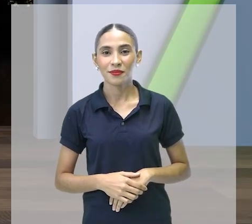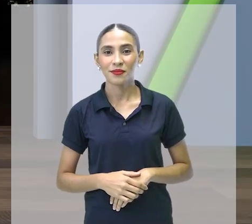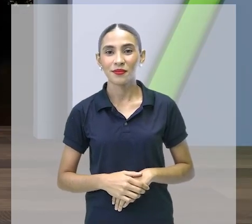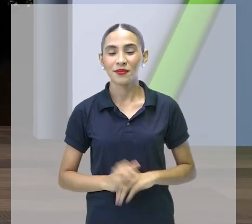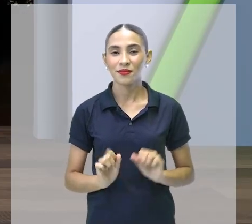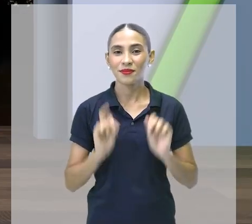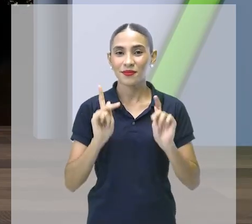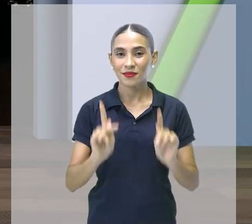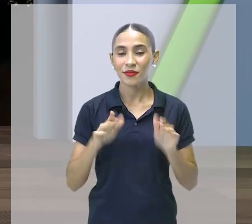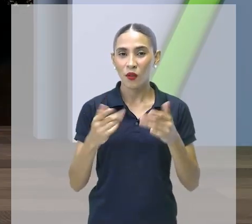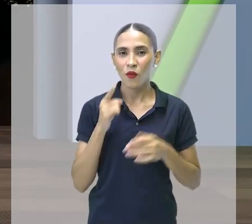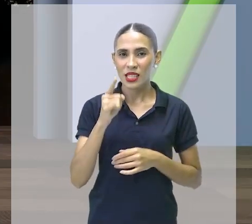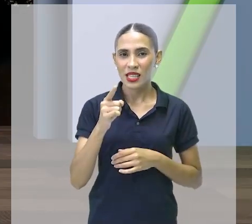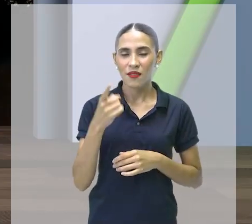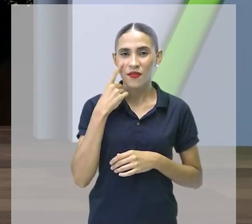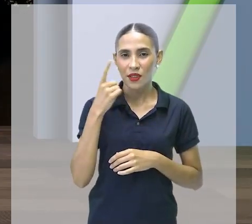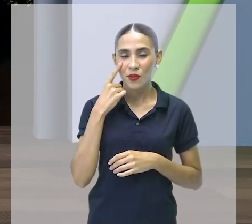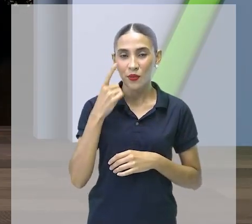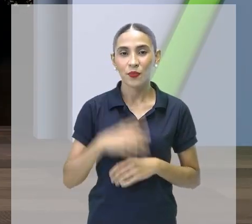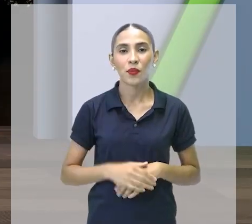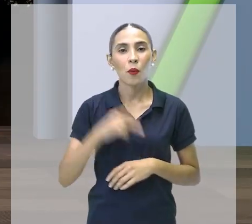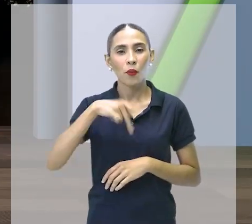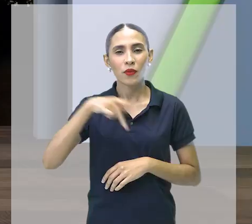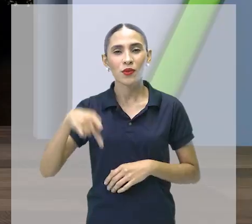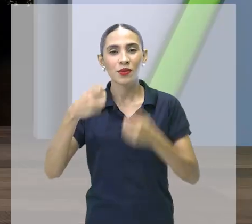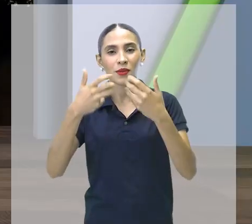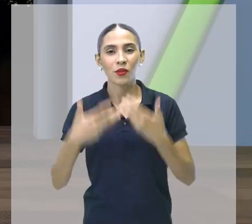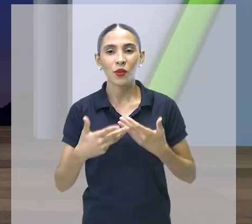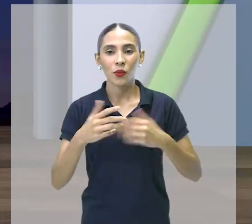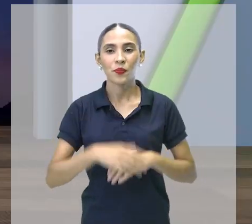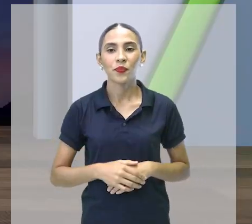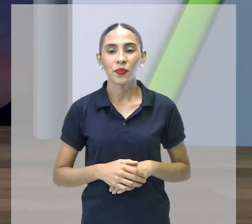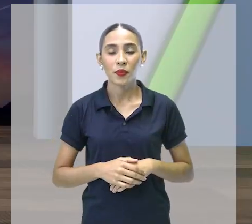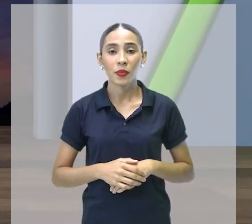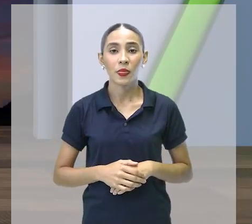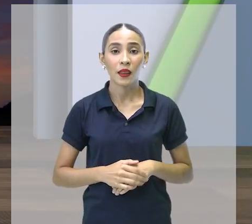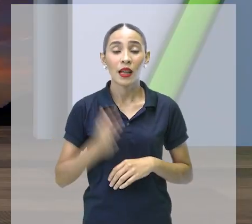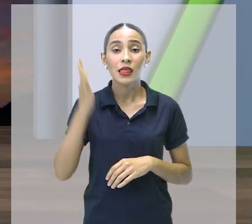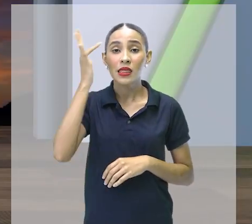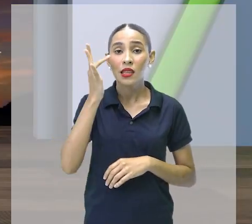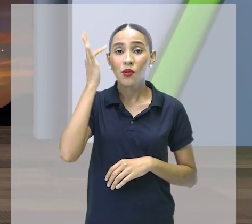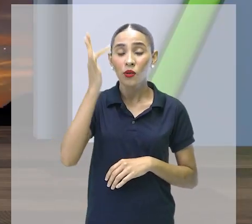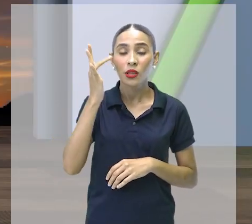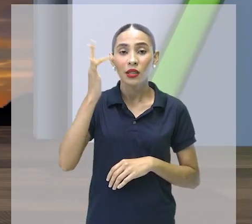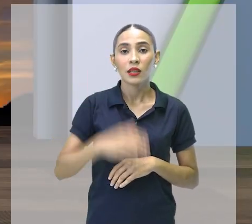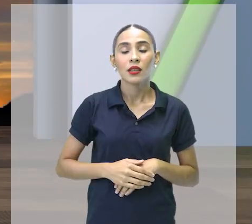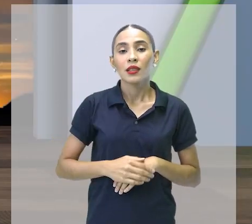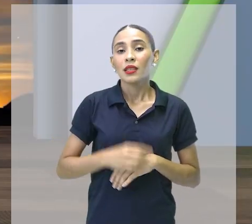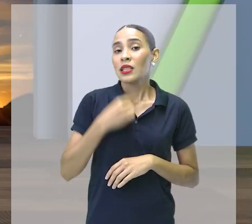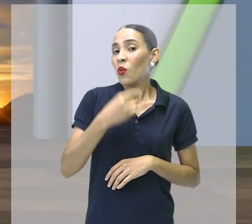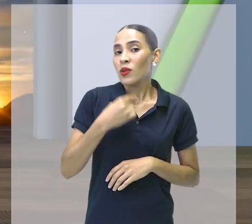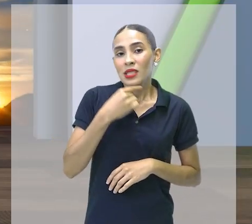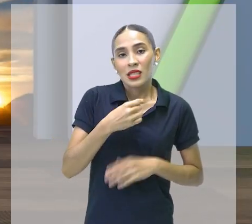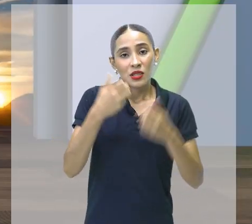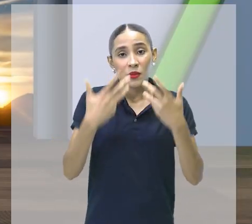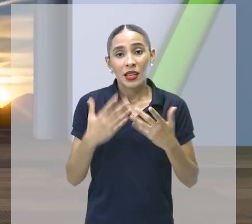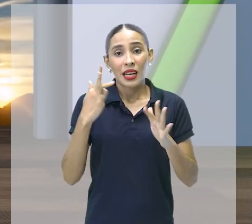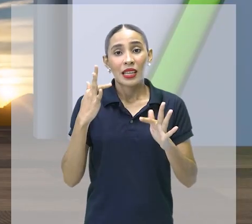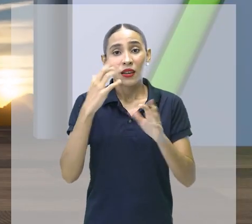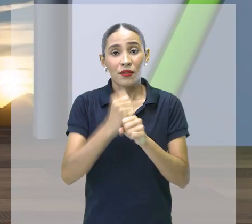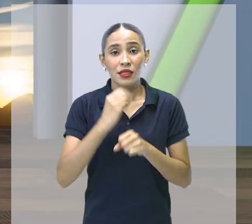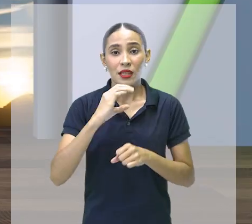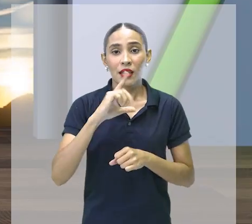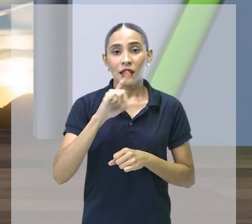Muito bem, vocês viram aí, quando o professor explicou, que essa teoria ela não conseguia explicar na física